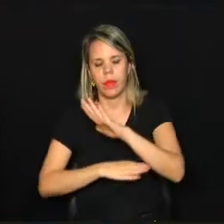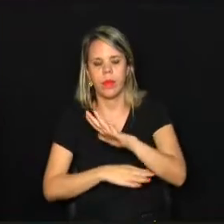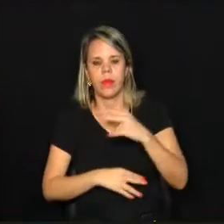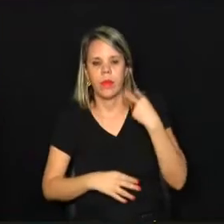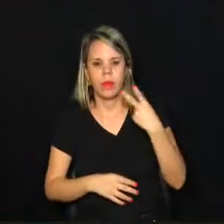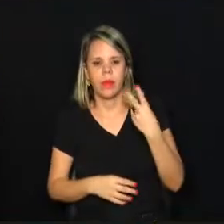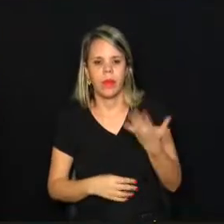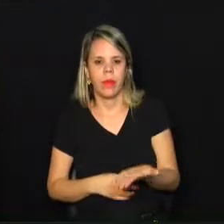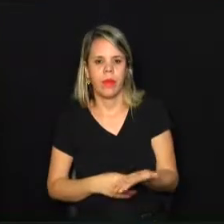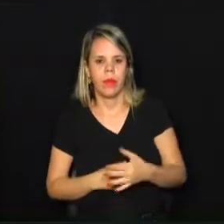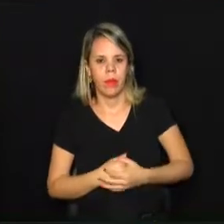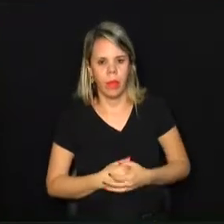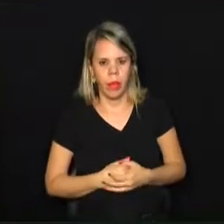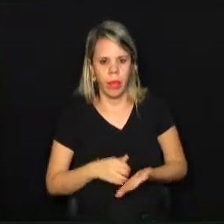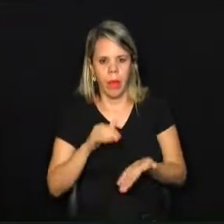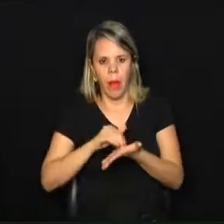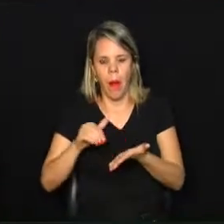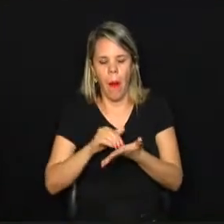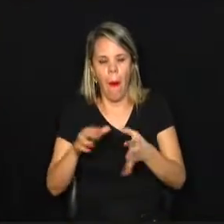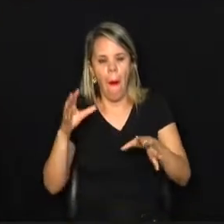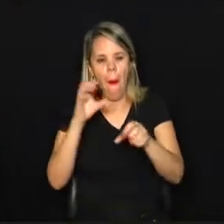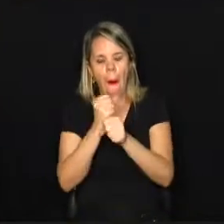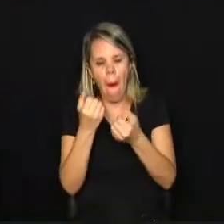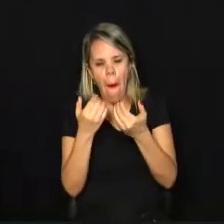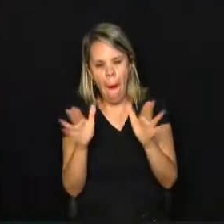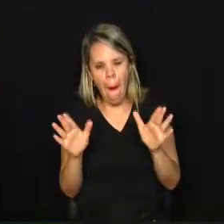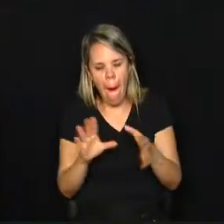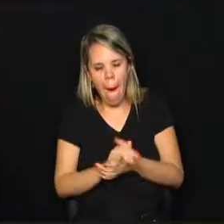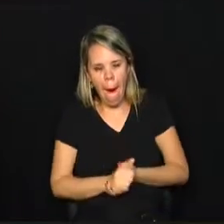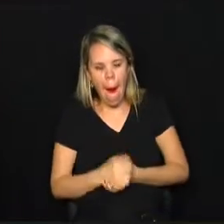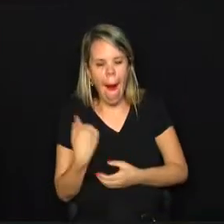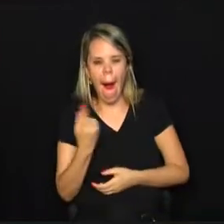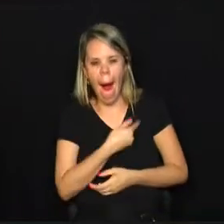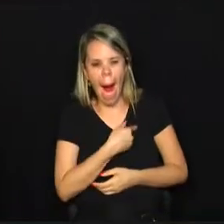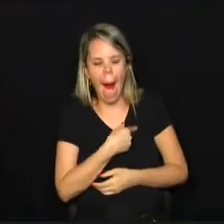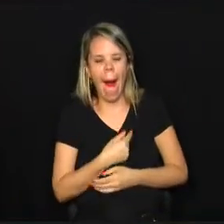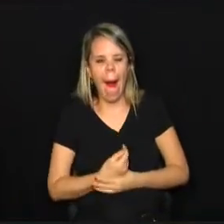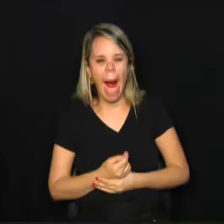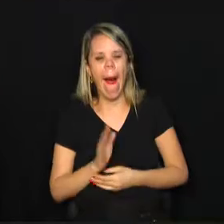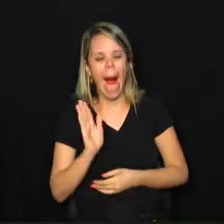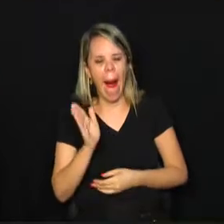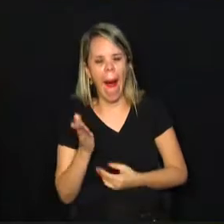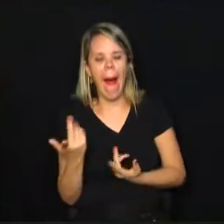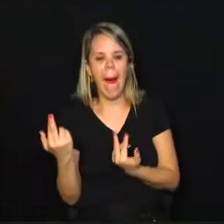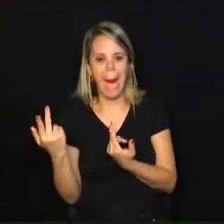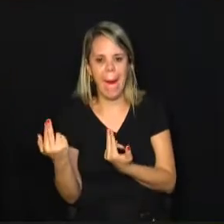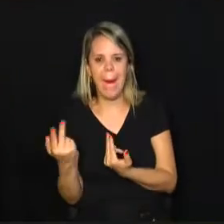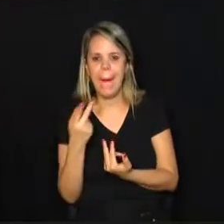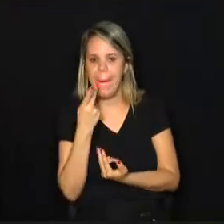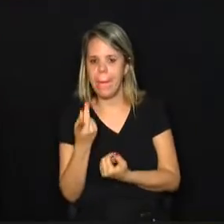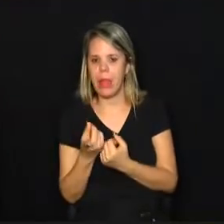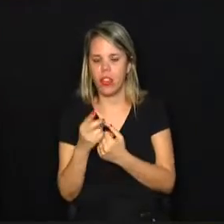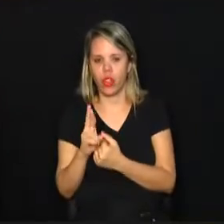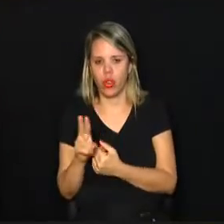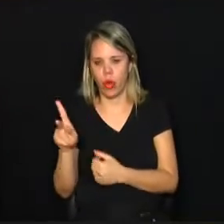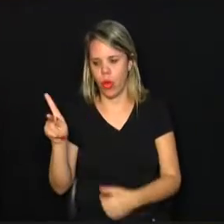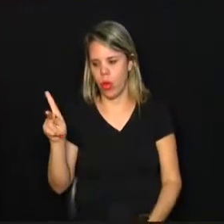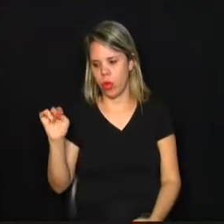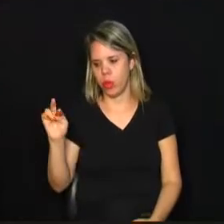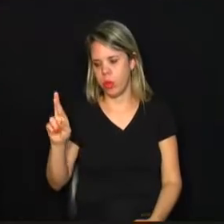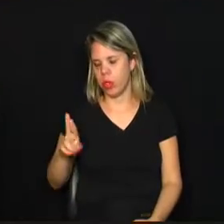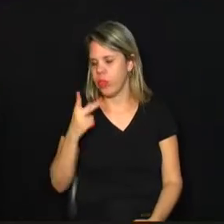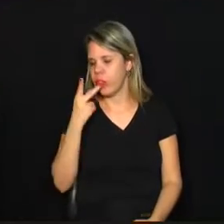Vereadores, e a Secretaria de Finanças está à disposição. Nós recebemos, já como o Dr. Peter falou,